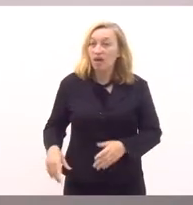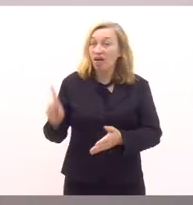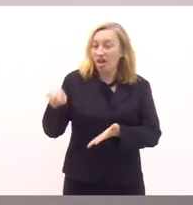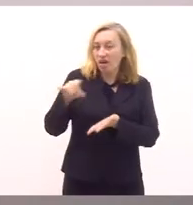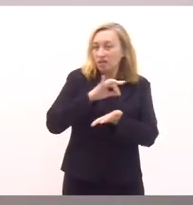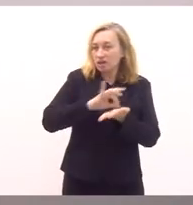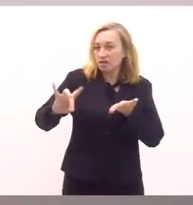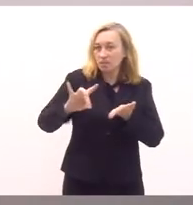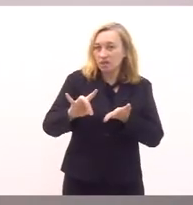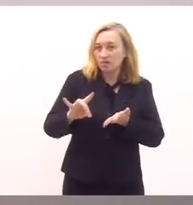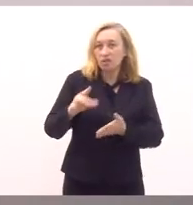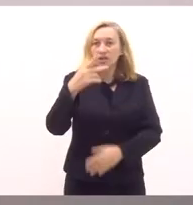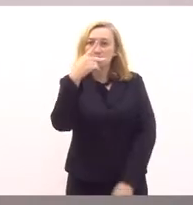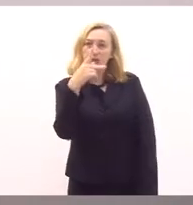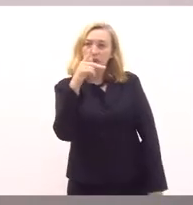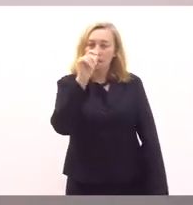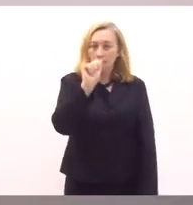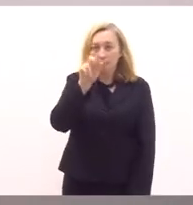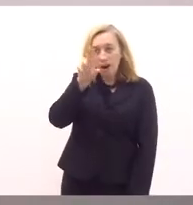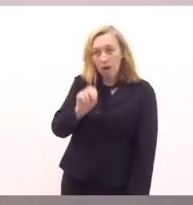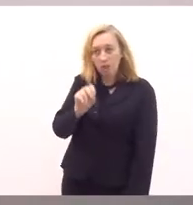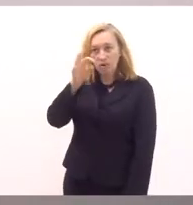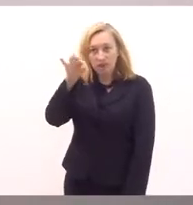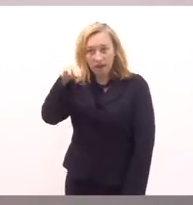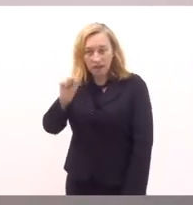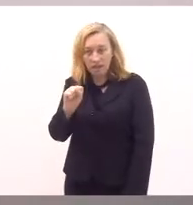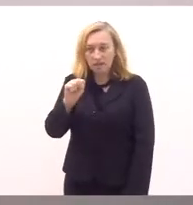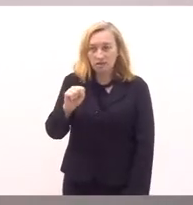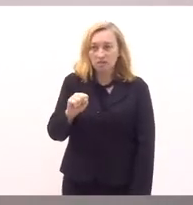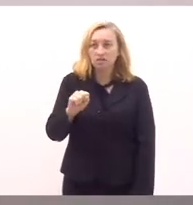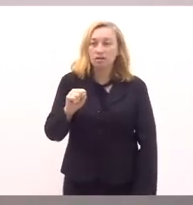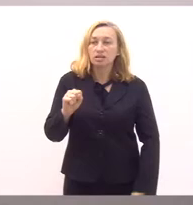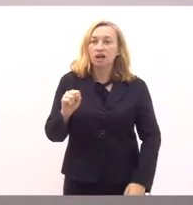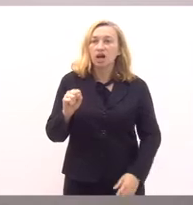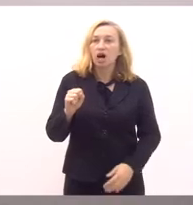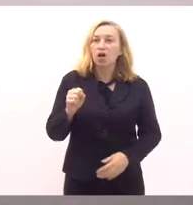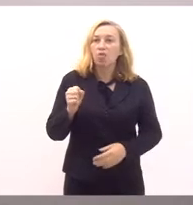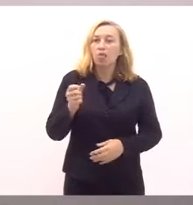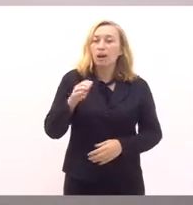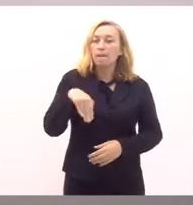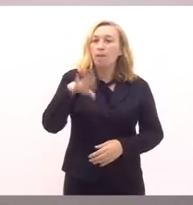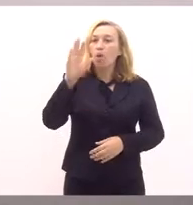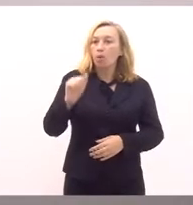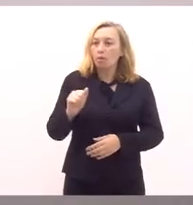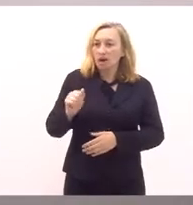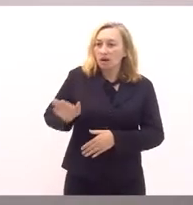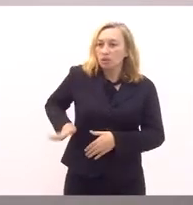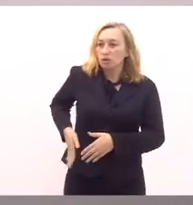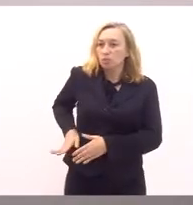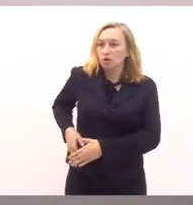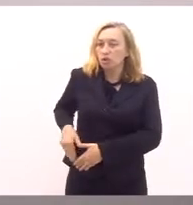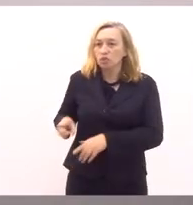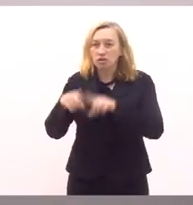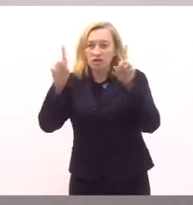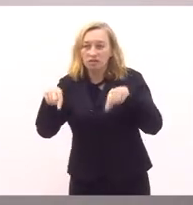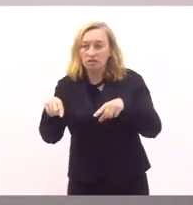maior inimigo. E tem que botar uma granada no bolso do servidor e o povo brasileiro,